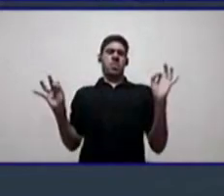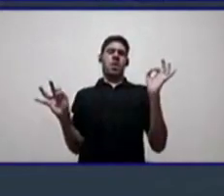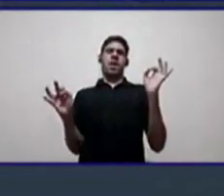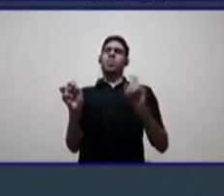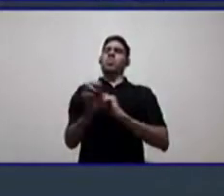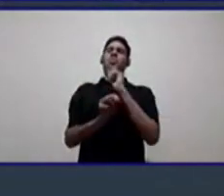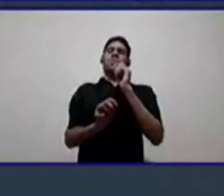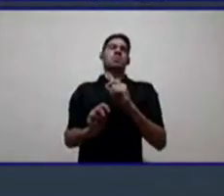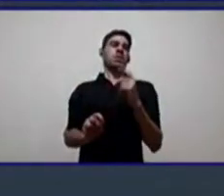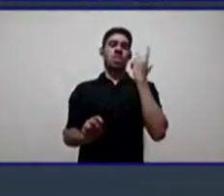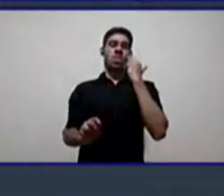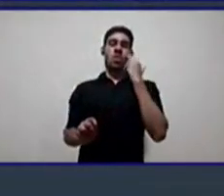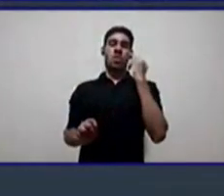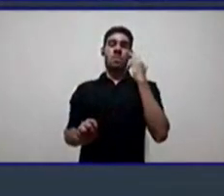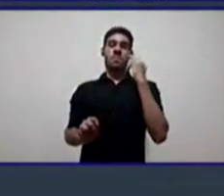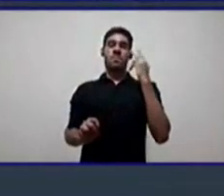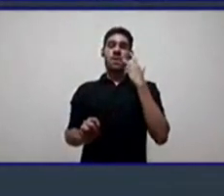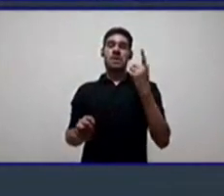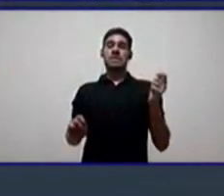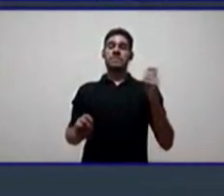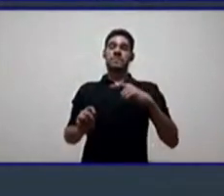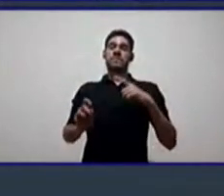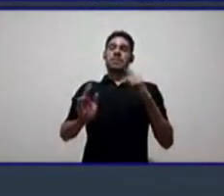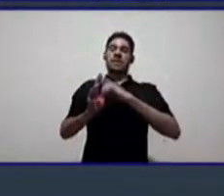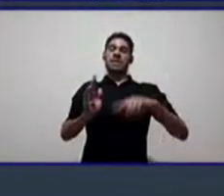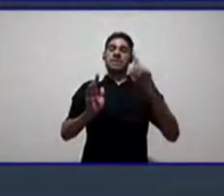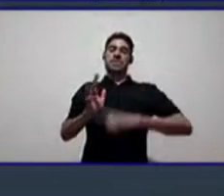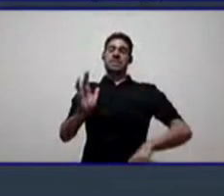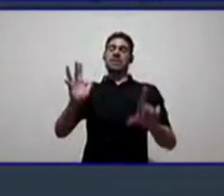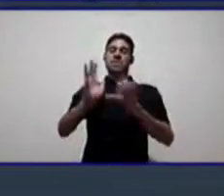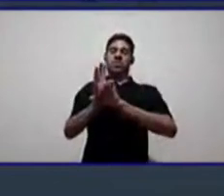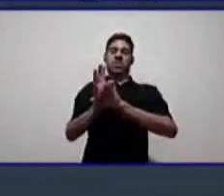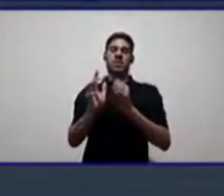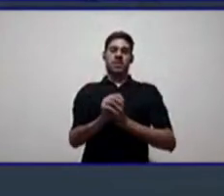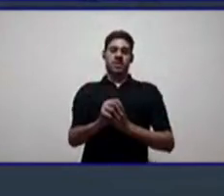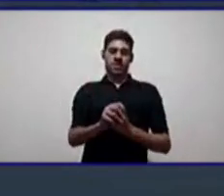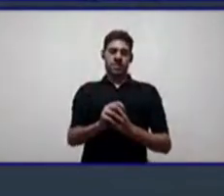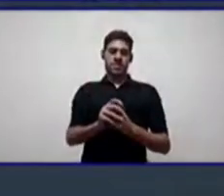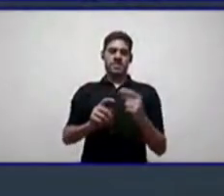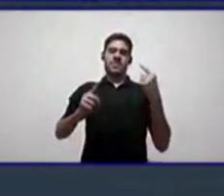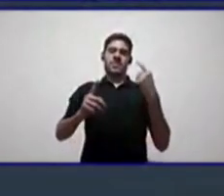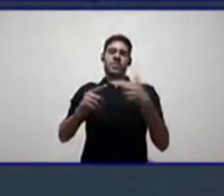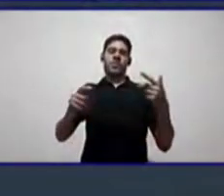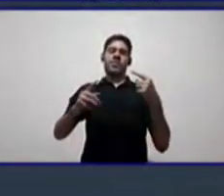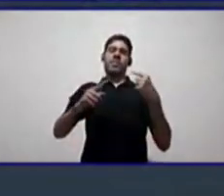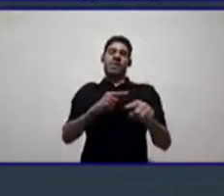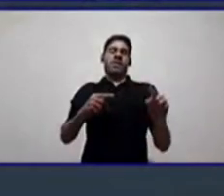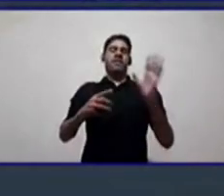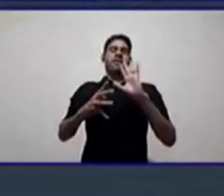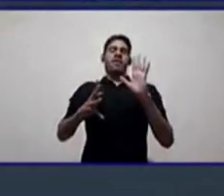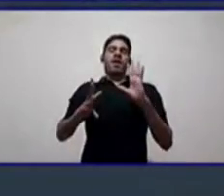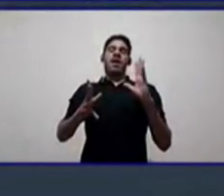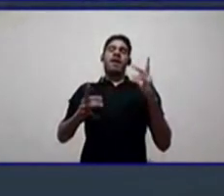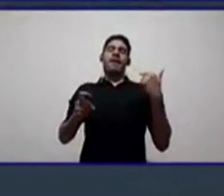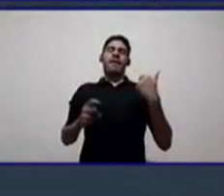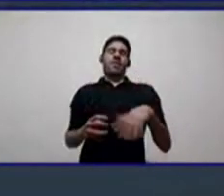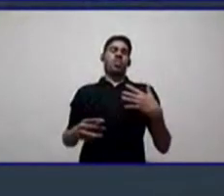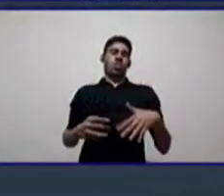um ato normativo estar revogando a lei. As irregularidades aqui são de grande